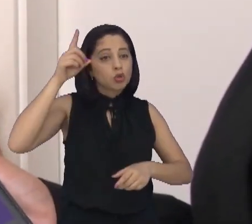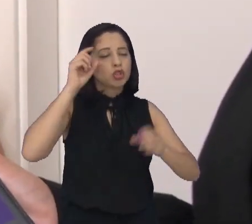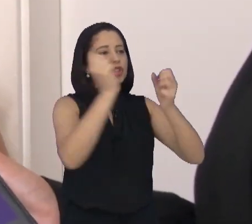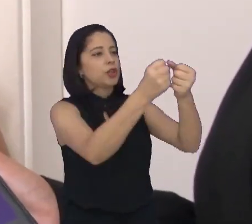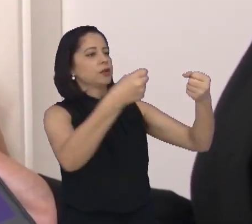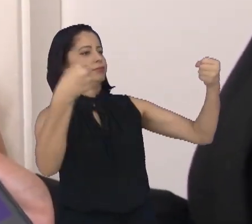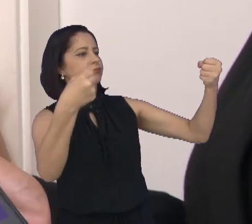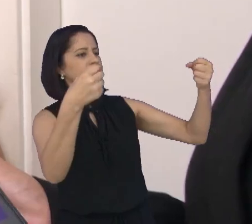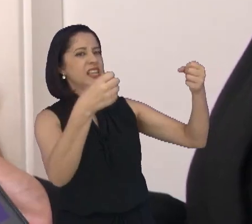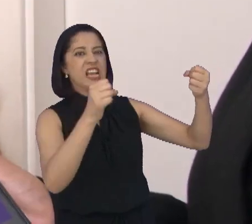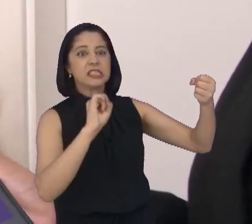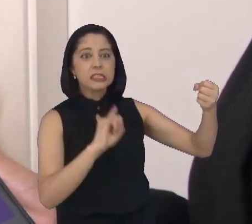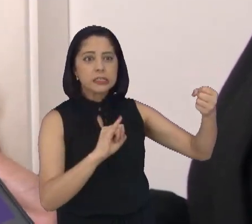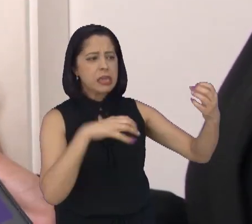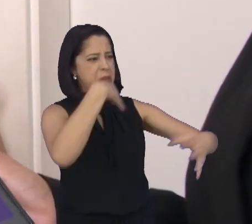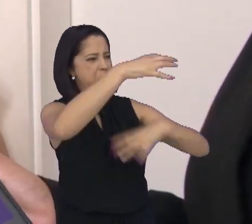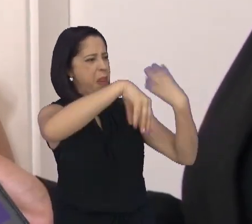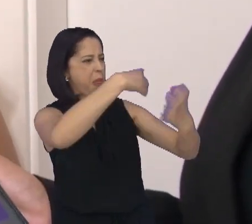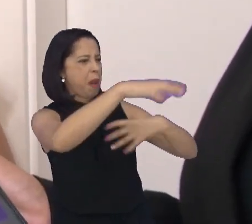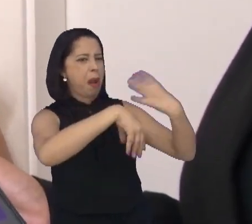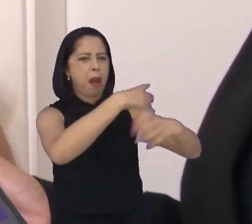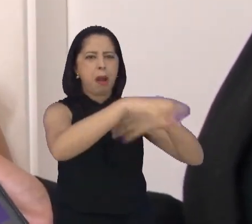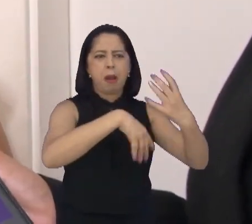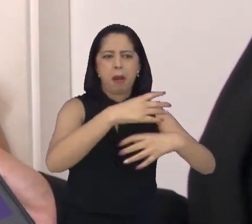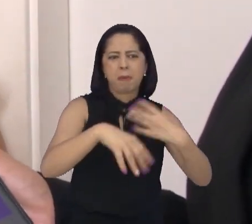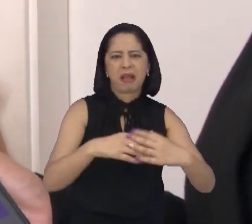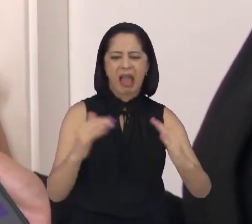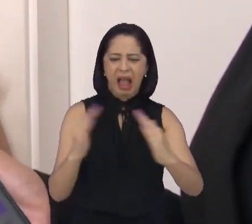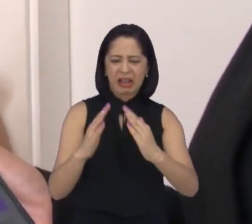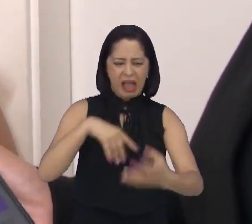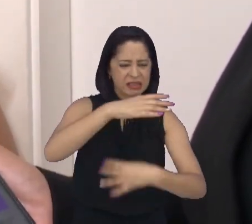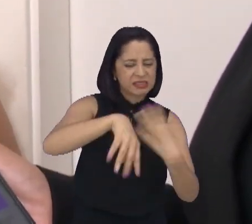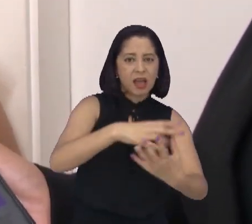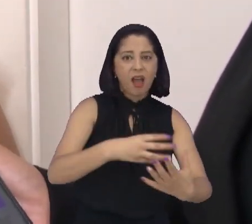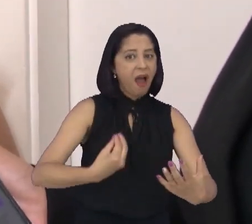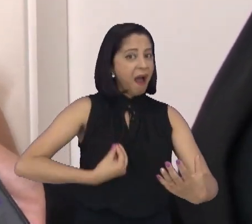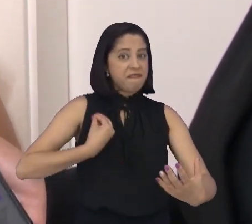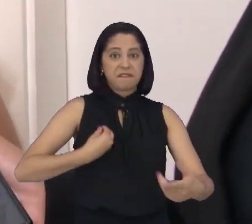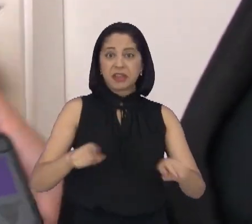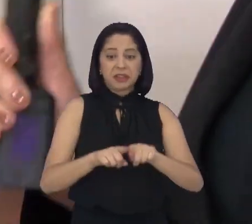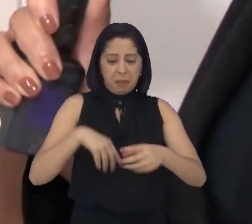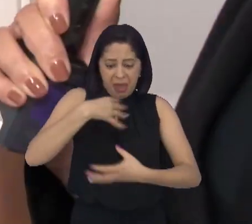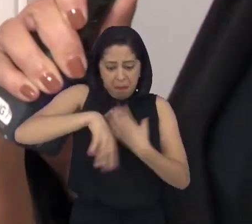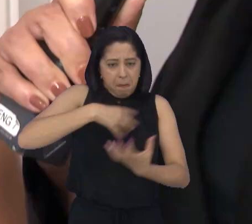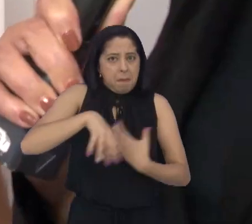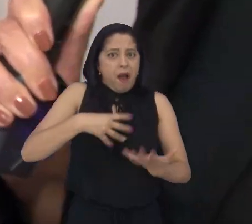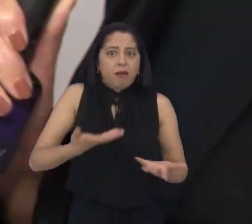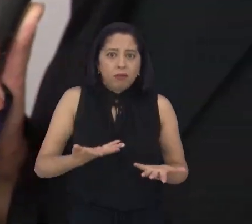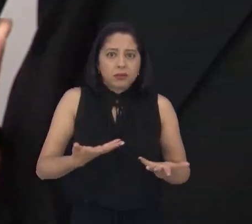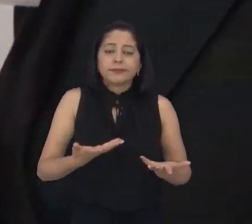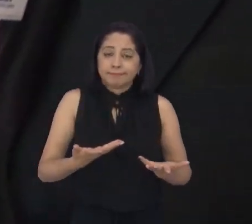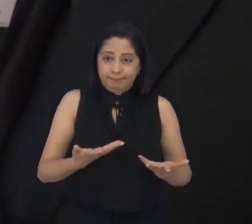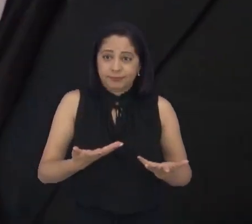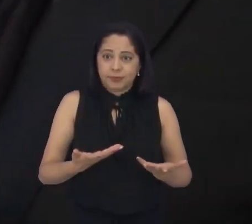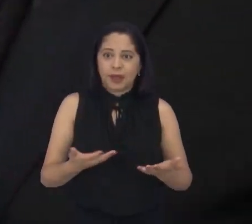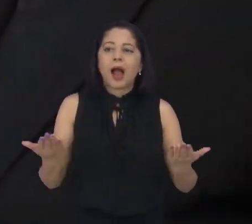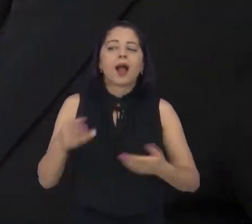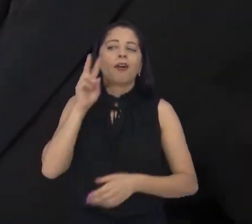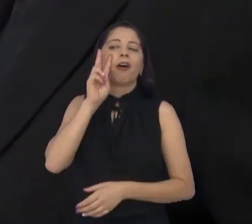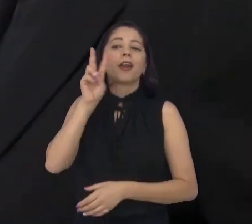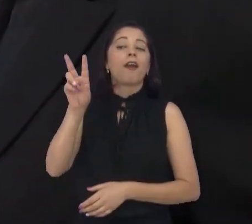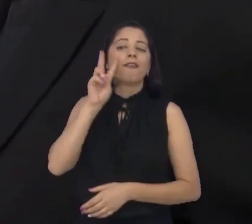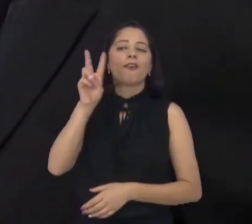está em desordem, o resto da sua casa, o resto da sua vida também fica em desordem. Agora vamos ver como que é o guarda-roupa de